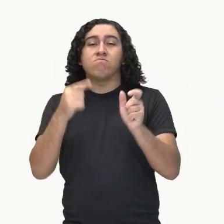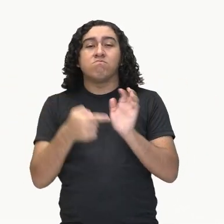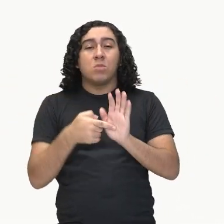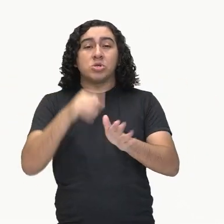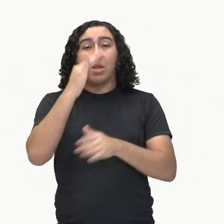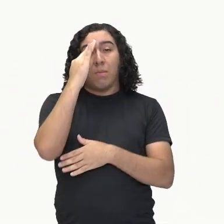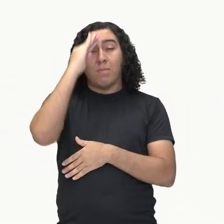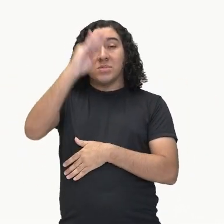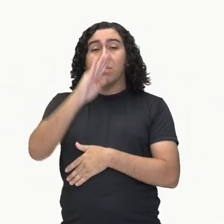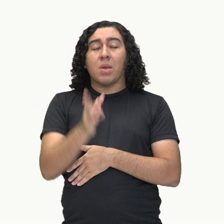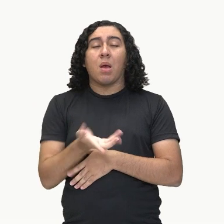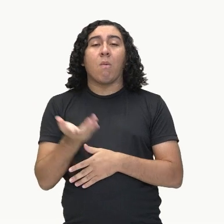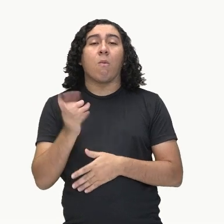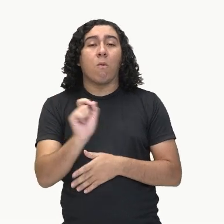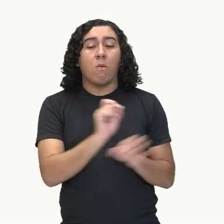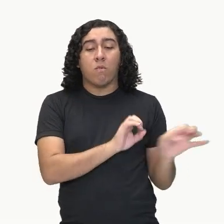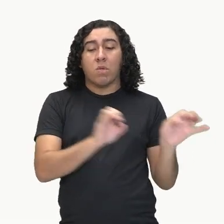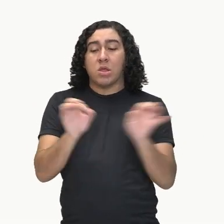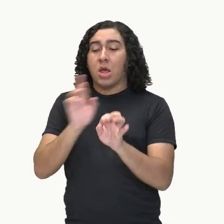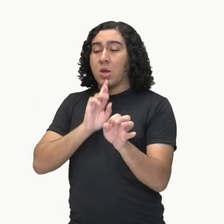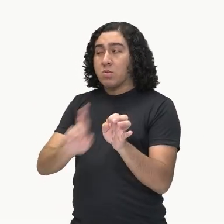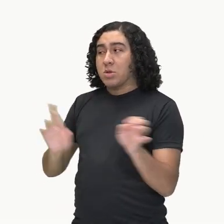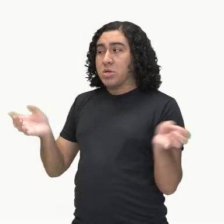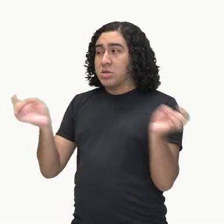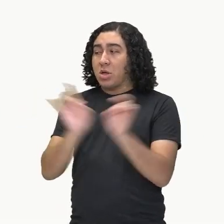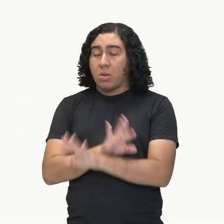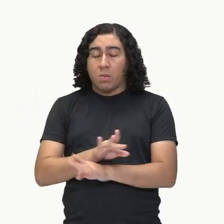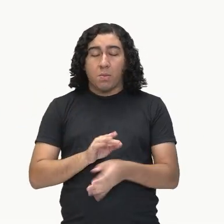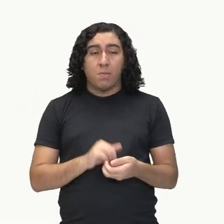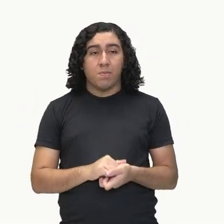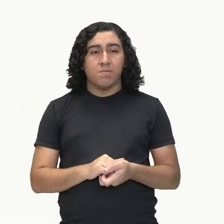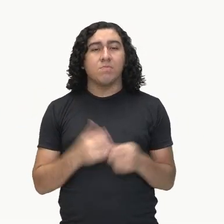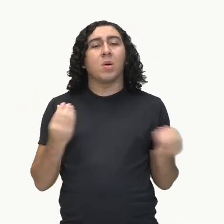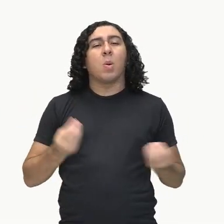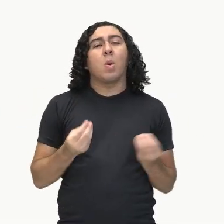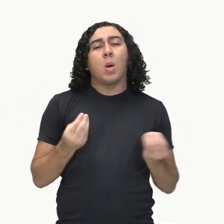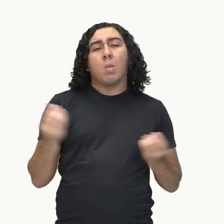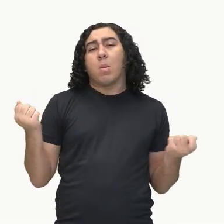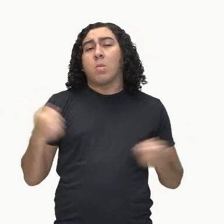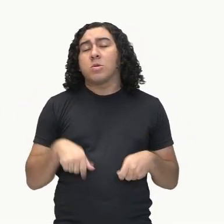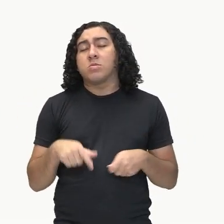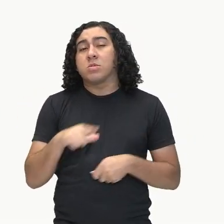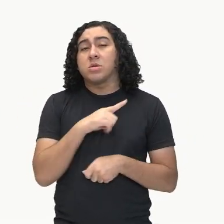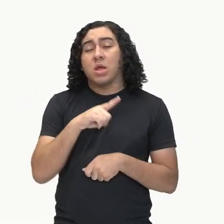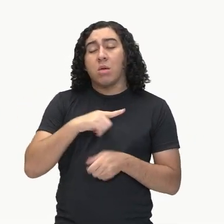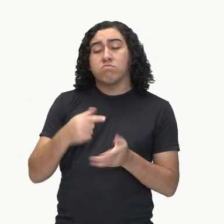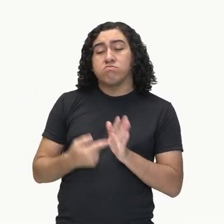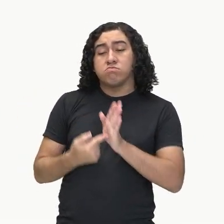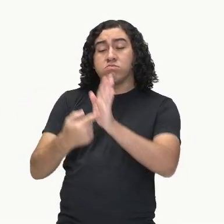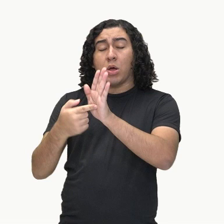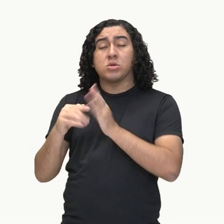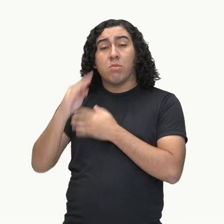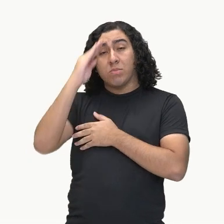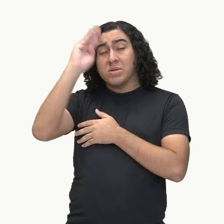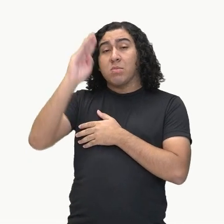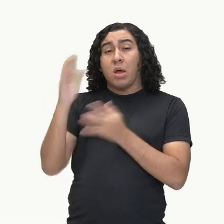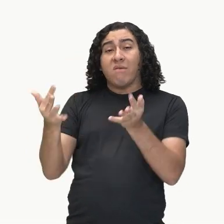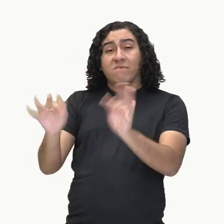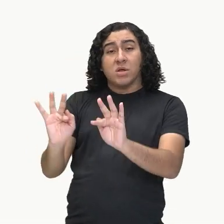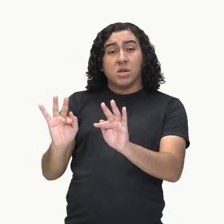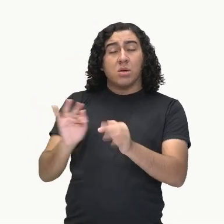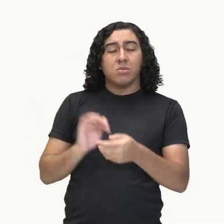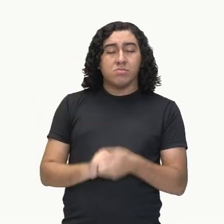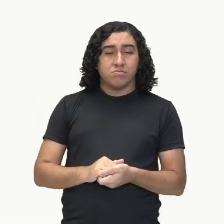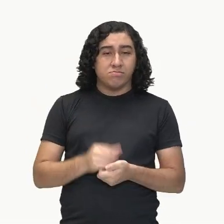final. Como assim unir os termos simplificados evidenciando o polinômio final? Observe agora o exemplo que